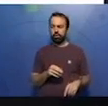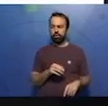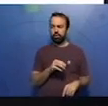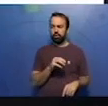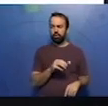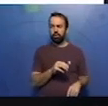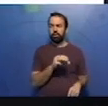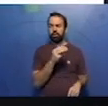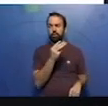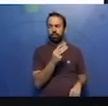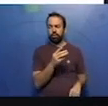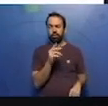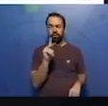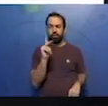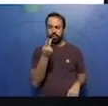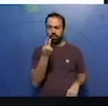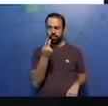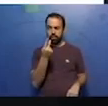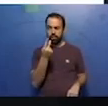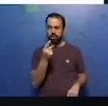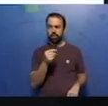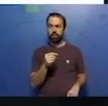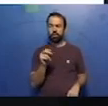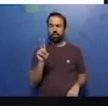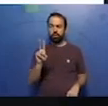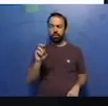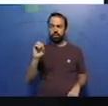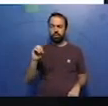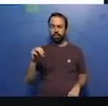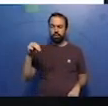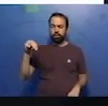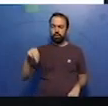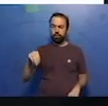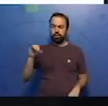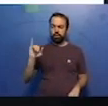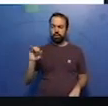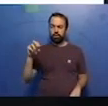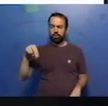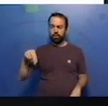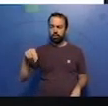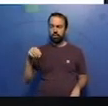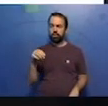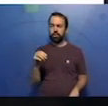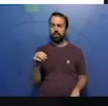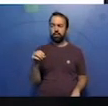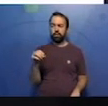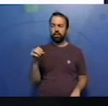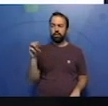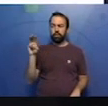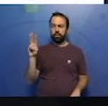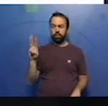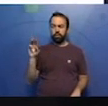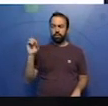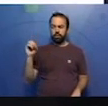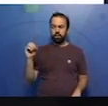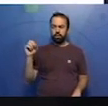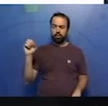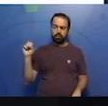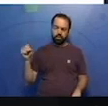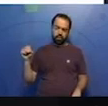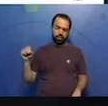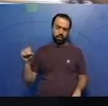e 30S. Combinado? Eu leio desta maneira: 3 horas, 20 minutos e